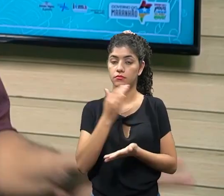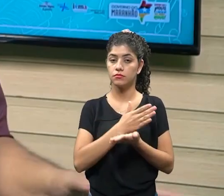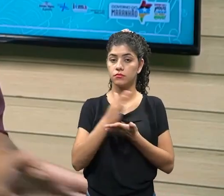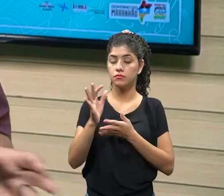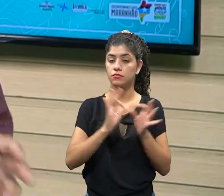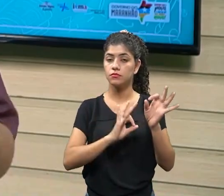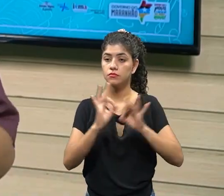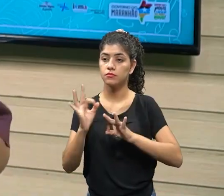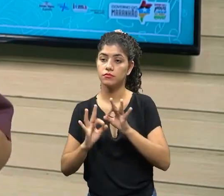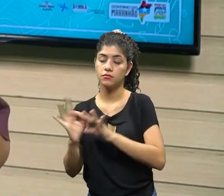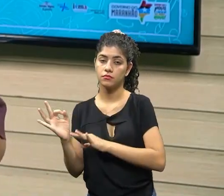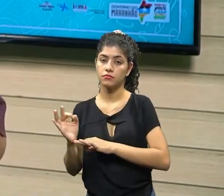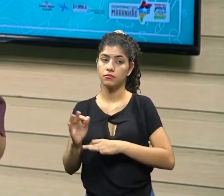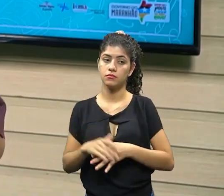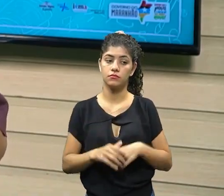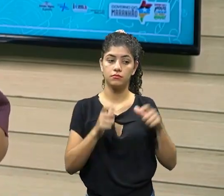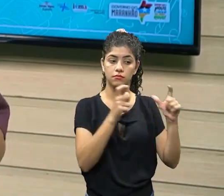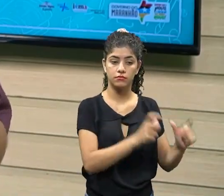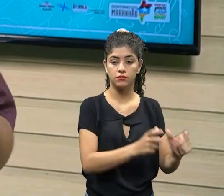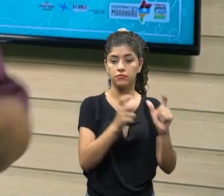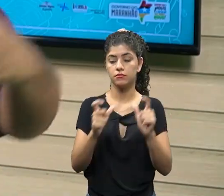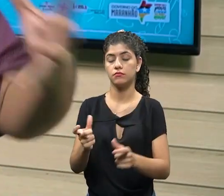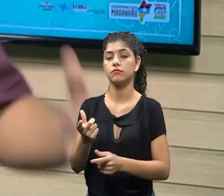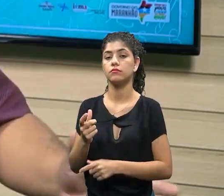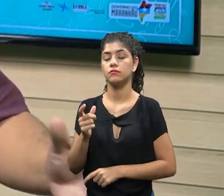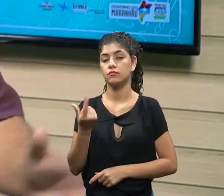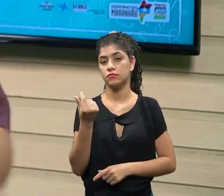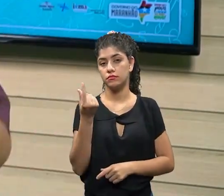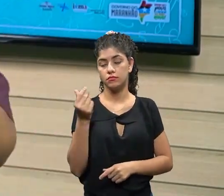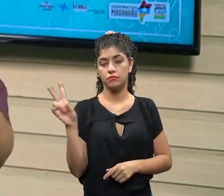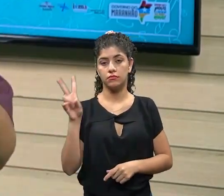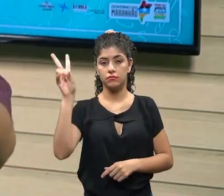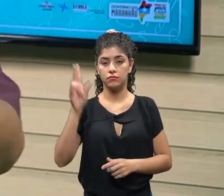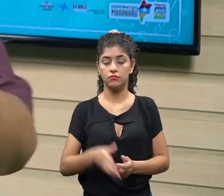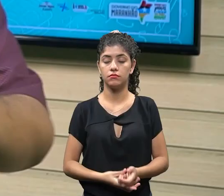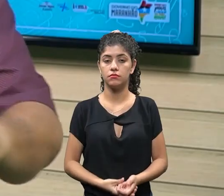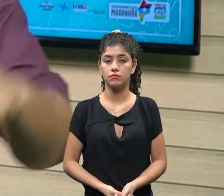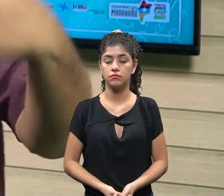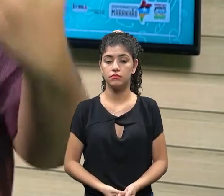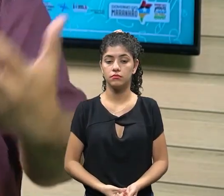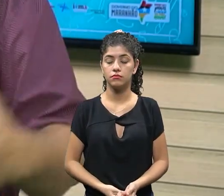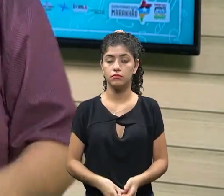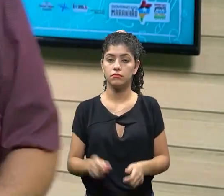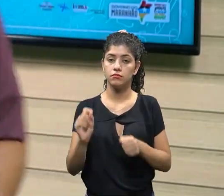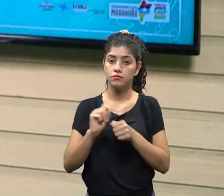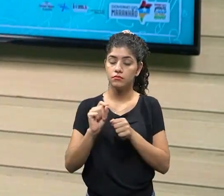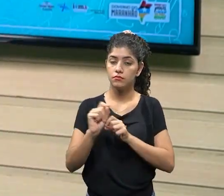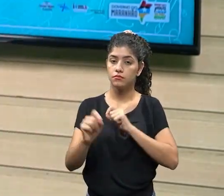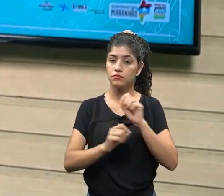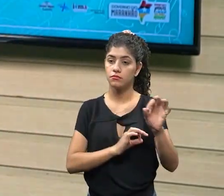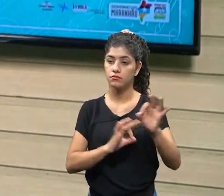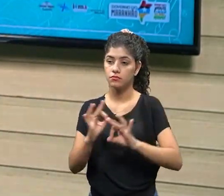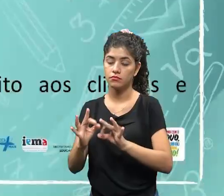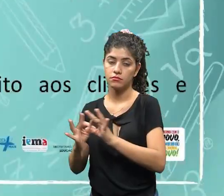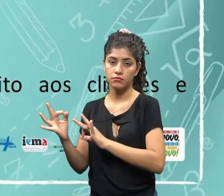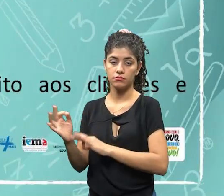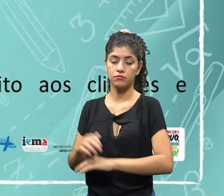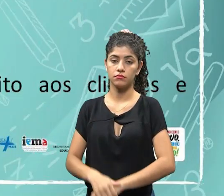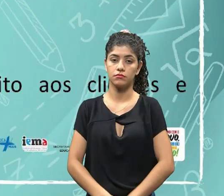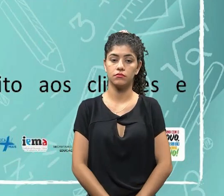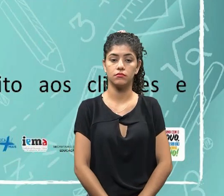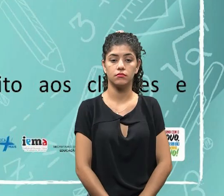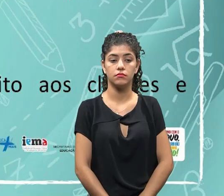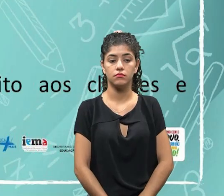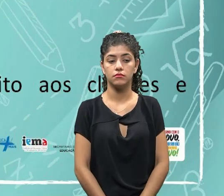saber para onde vai cada dinheiro. E quando eu faço isso, eu faço o planejamento, ele é uma atividade da gestão financeira.